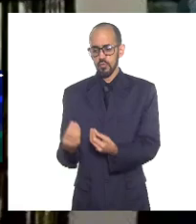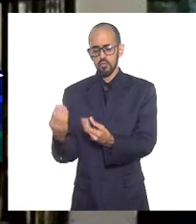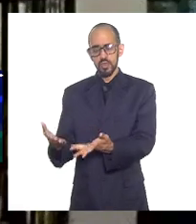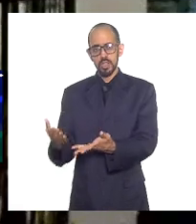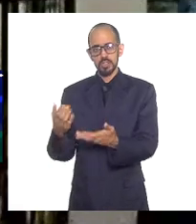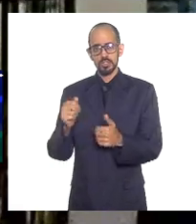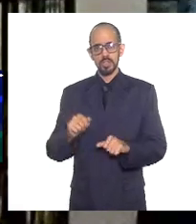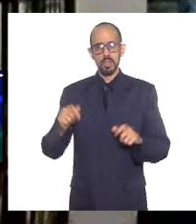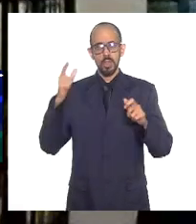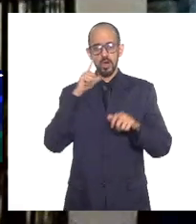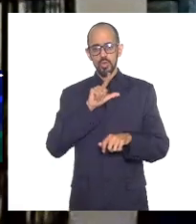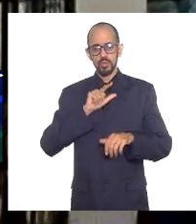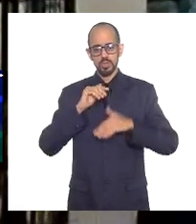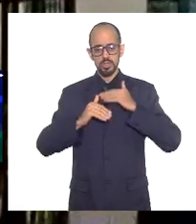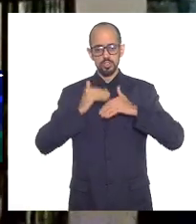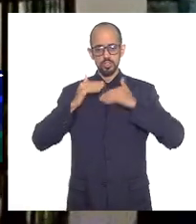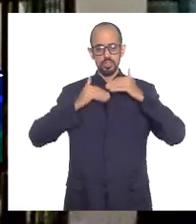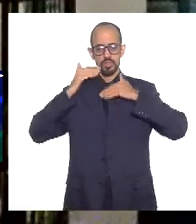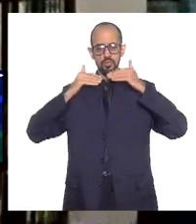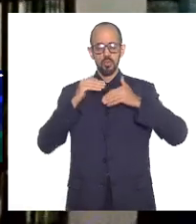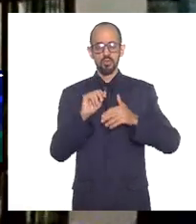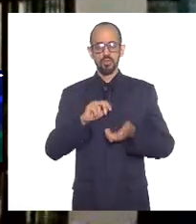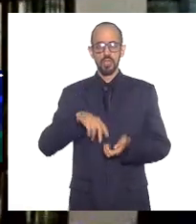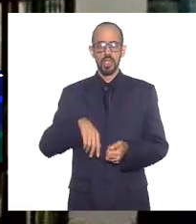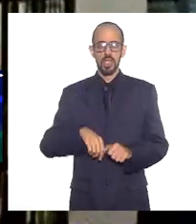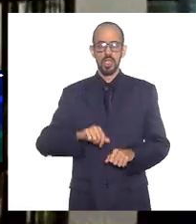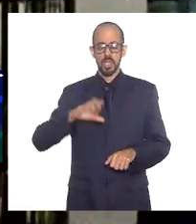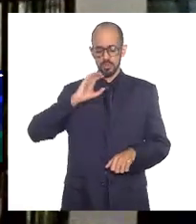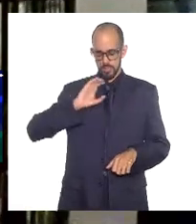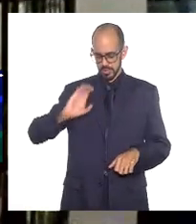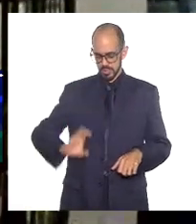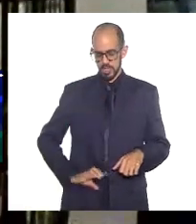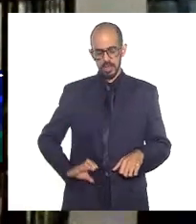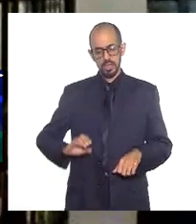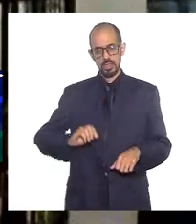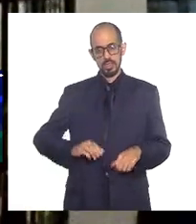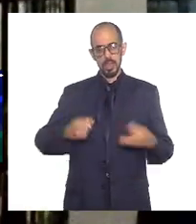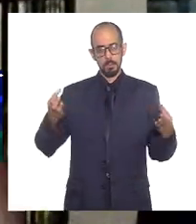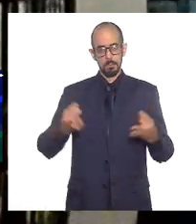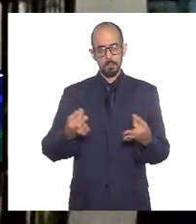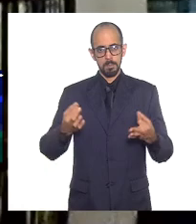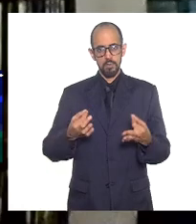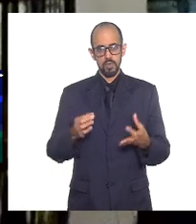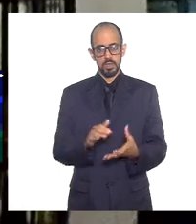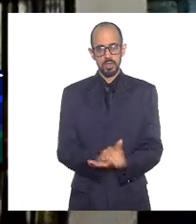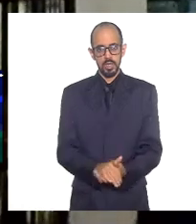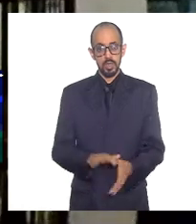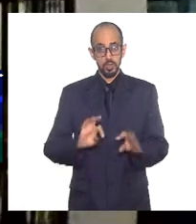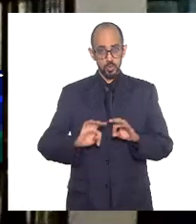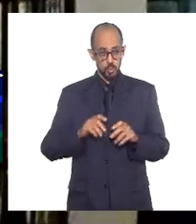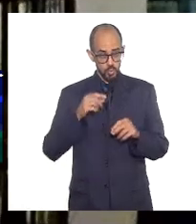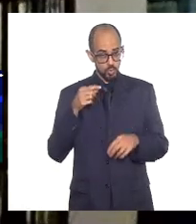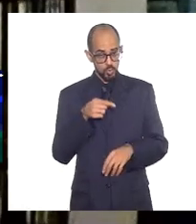a condição de verdadeira cidadania. Então,